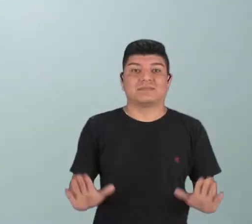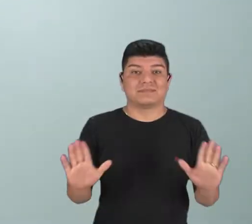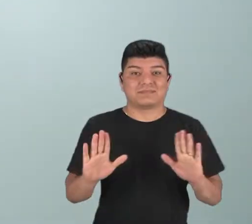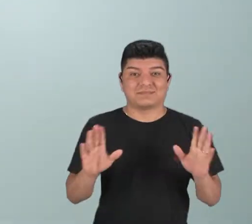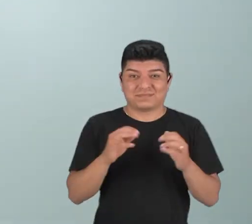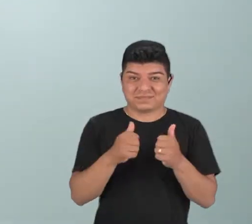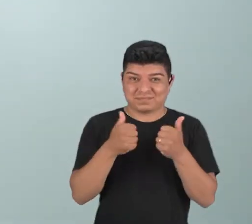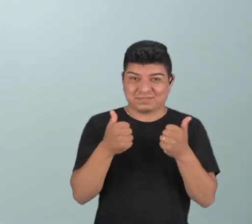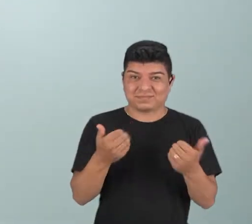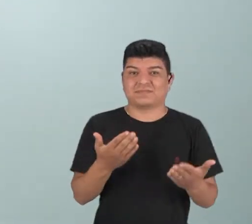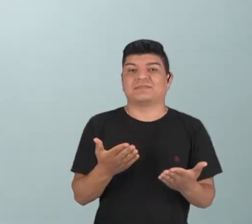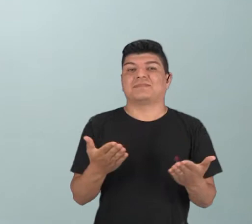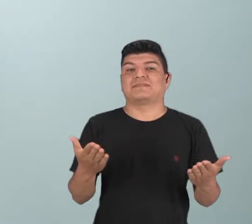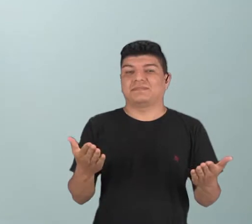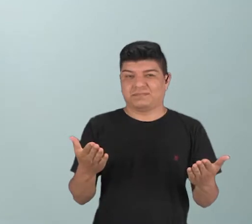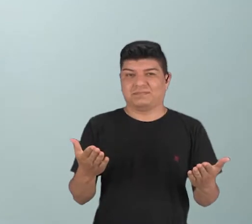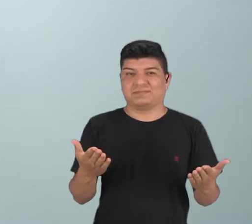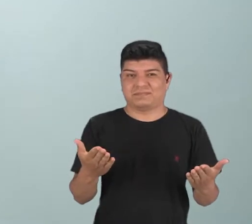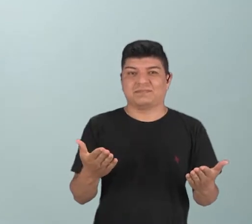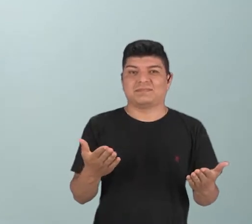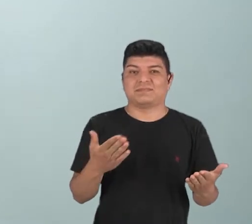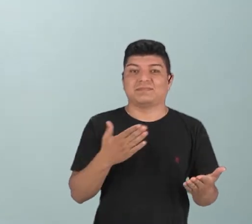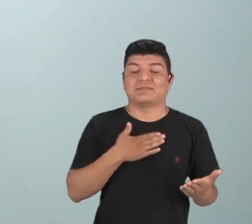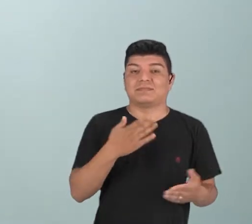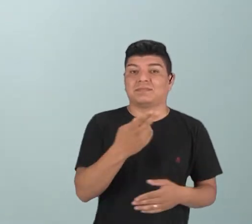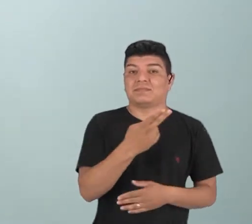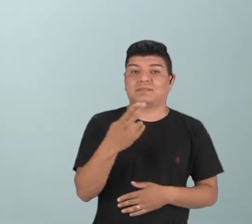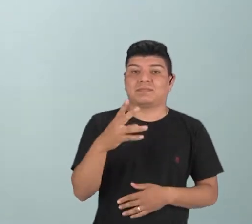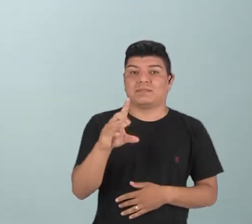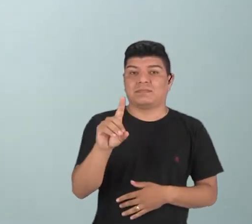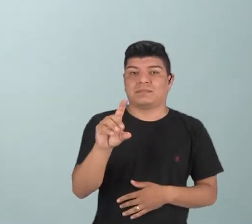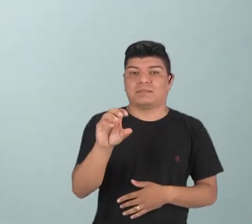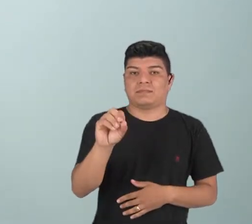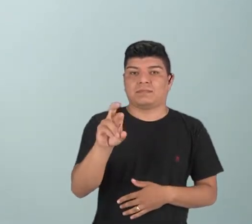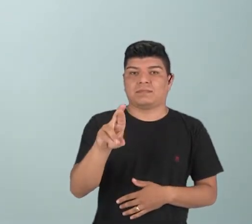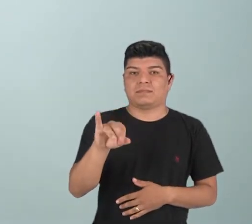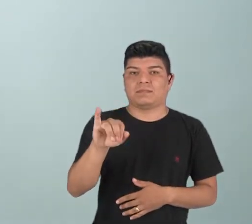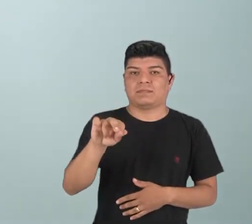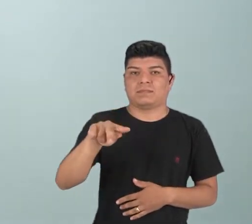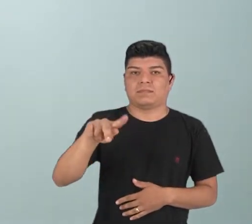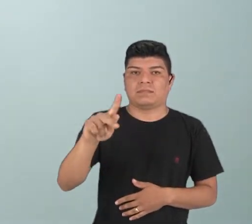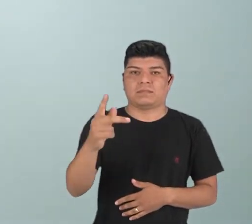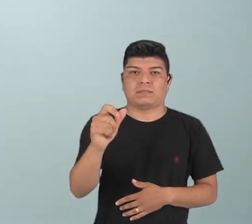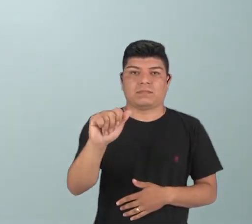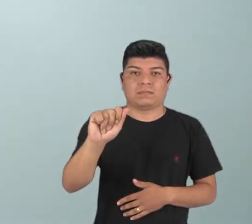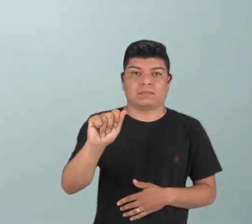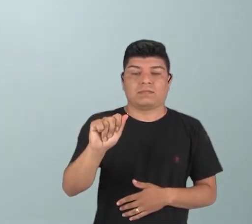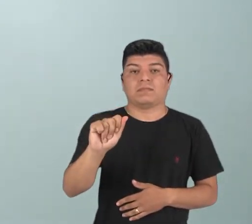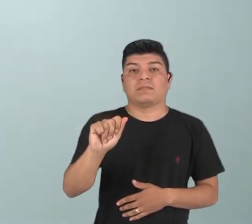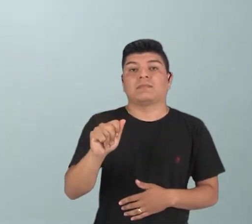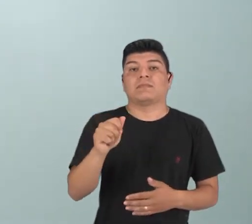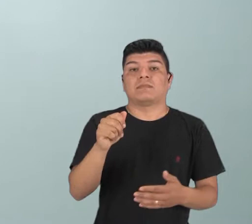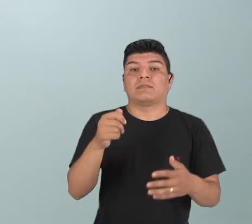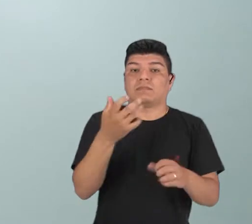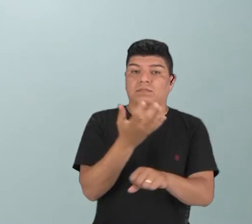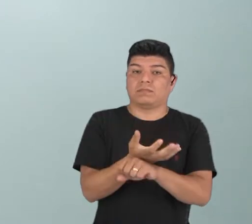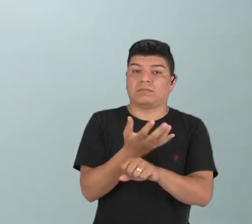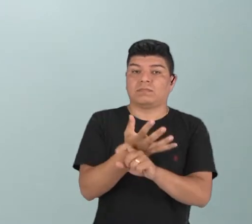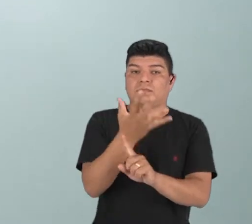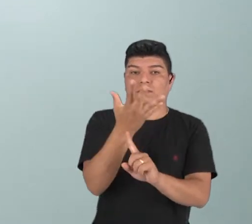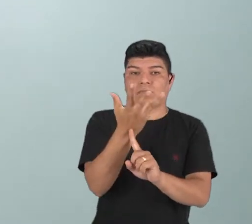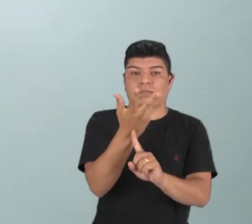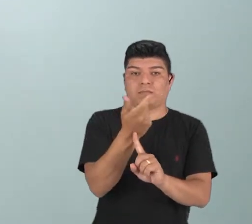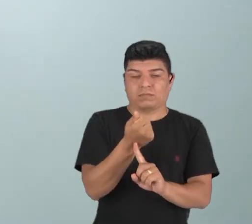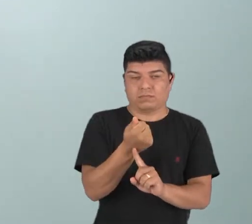Olá, tudo bem com você? Eu sou a professora Dorinha, professora de arte, e estarei com você, aluno do 6º ano do